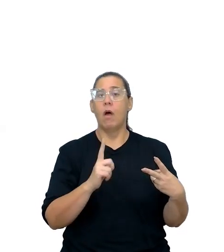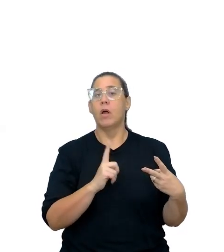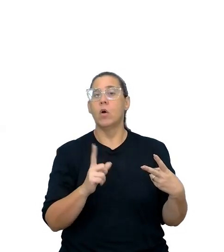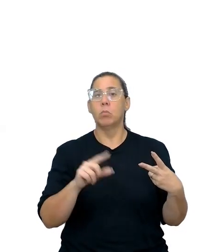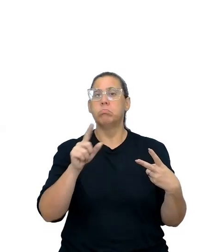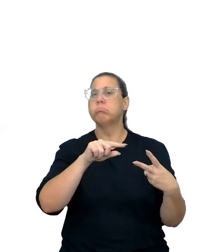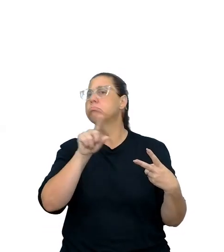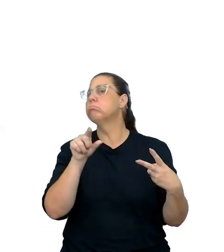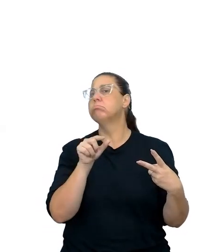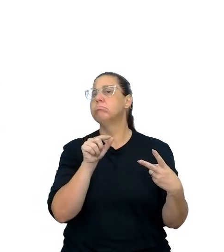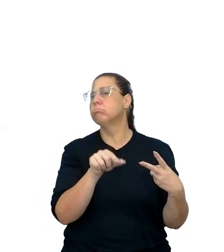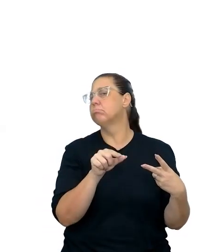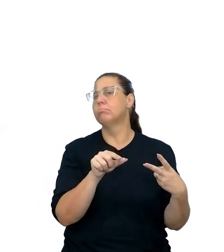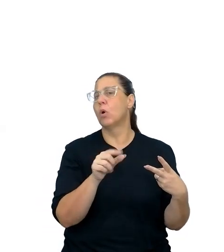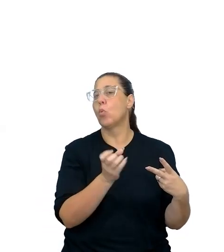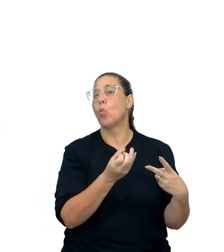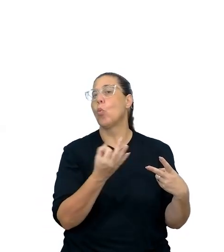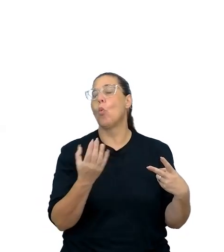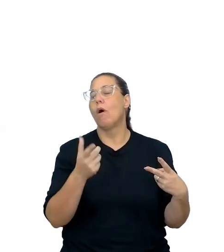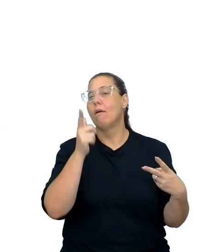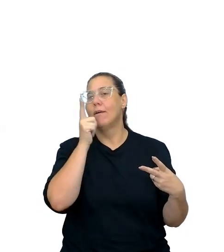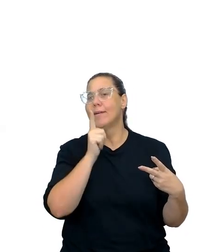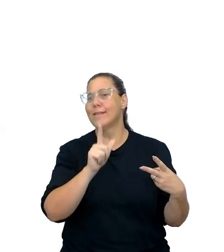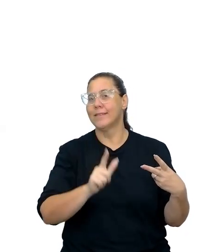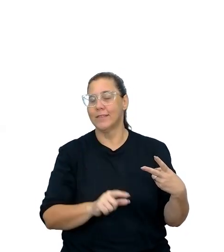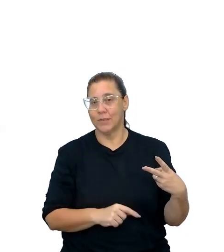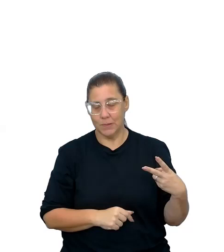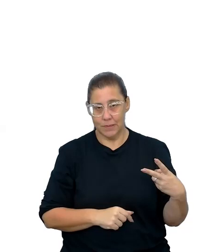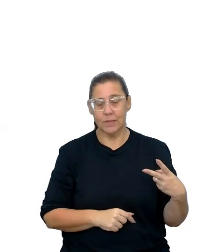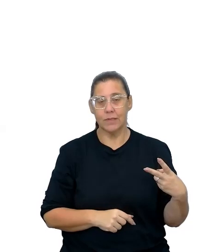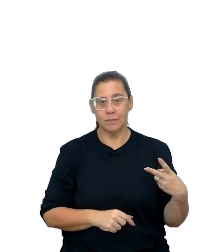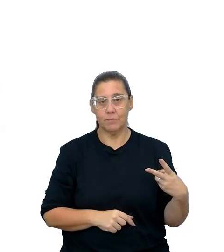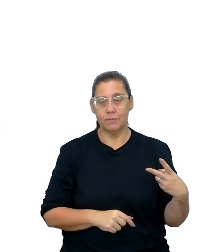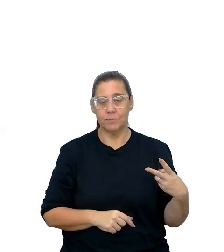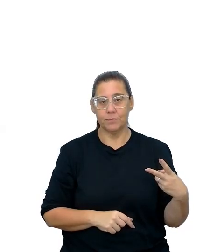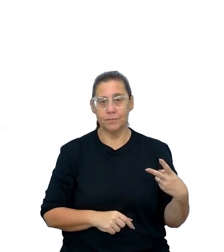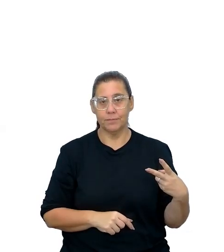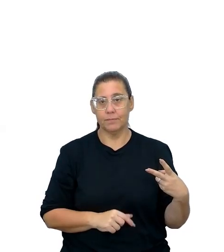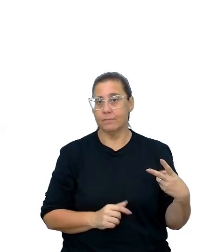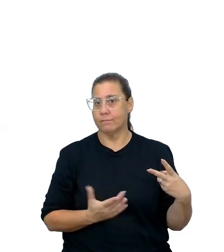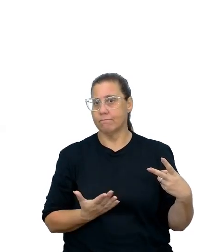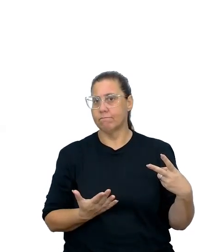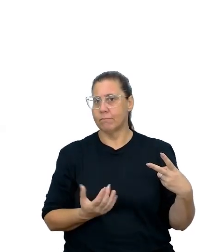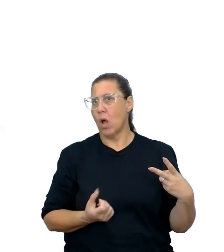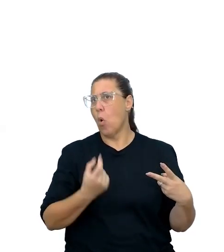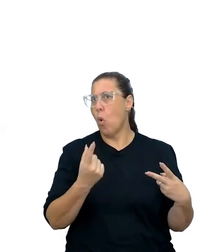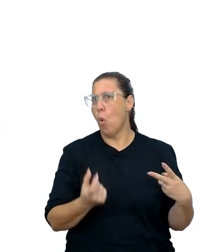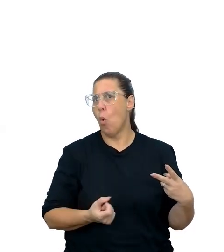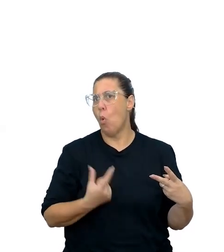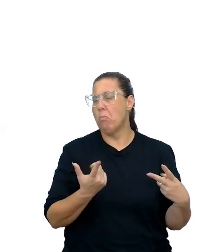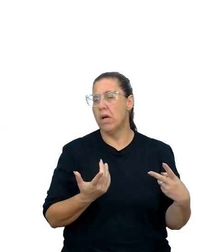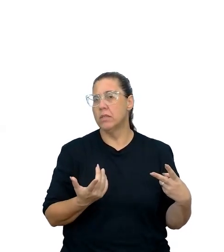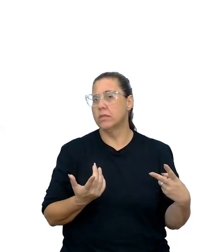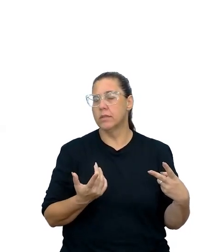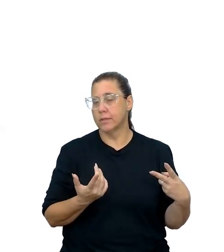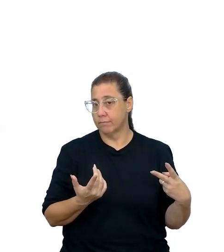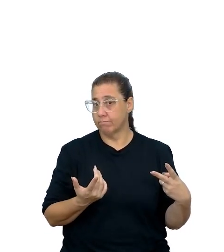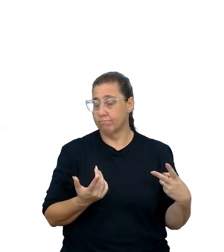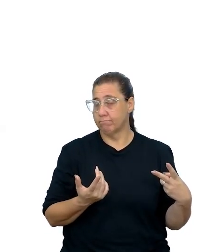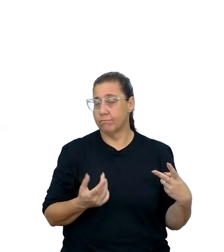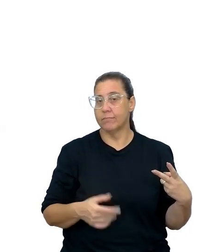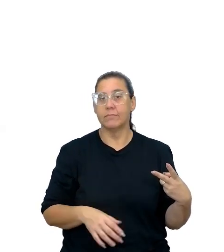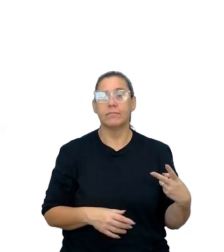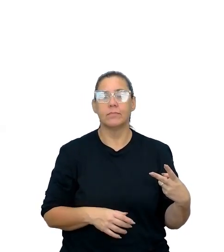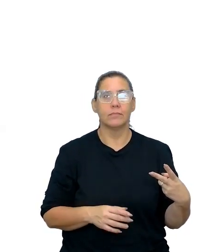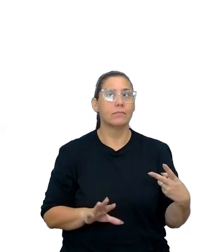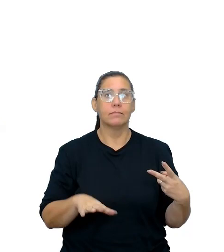minha incógnita, né, o que eu preciso saber, né, porque na segunda, olha, ele ganhou algumas na segunda rodada.